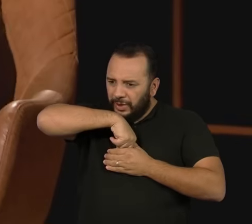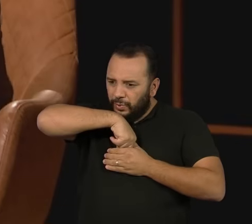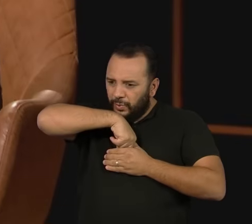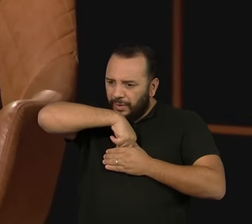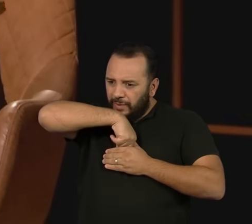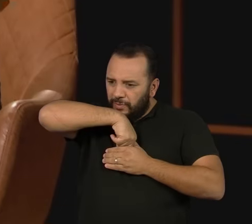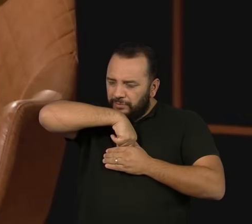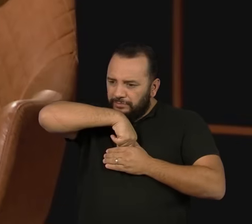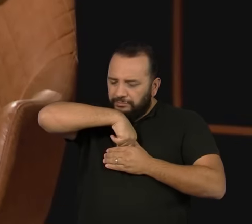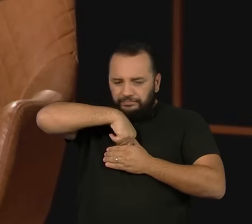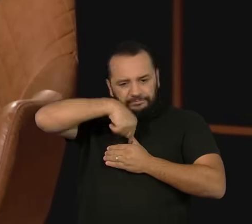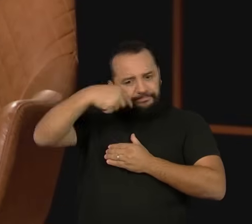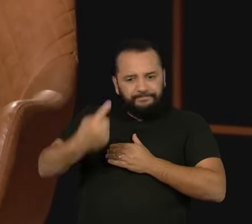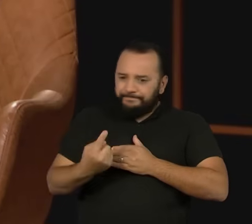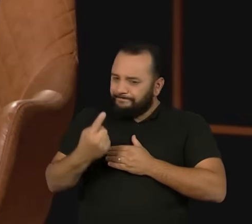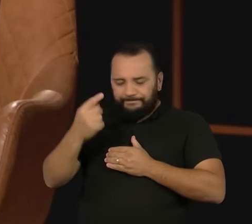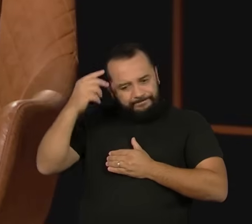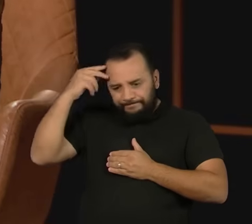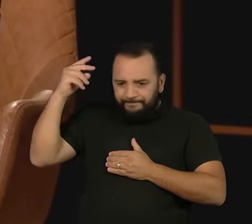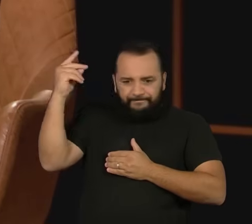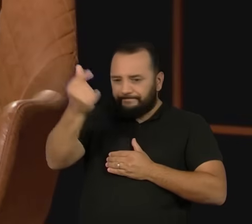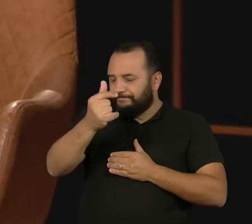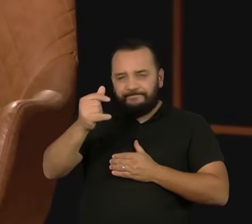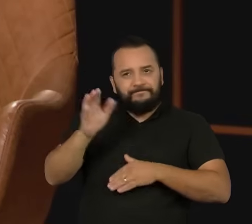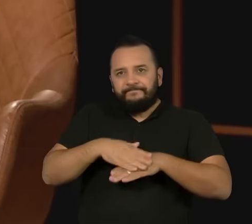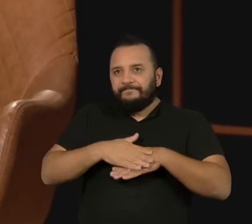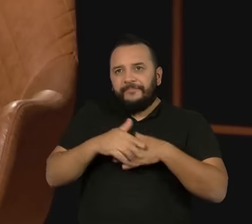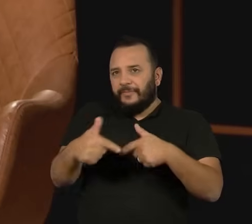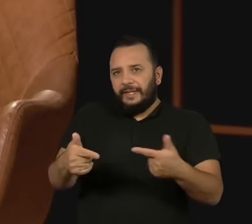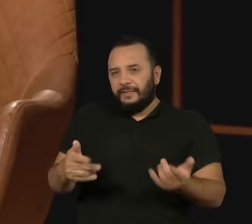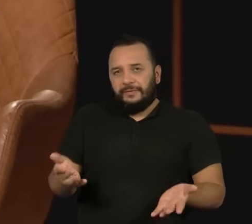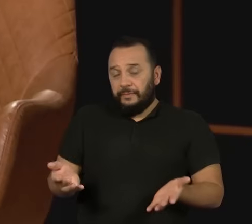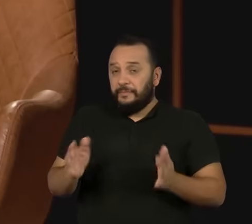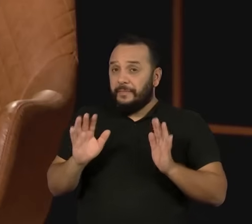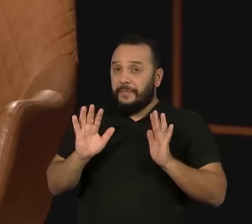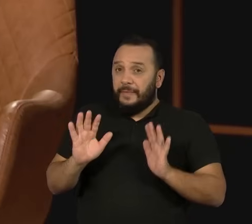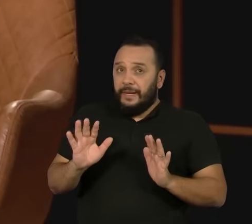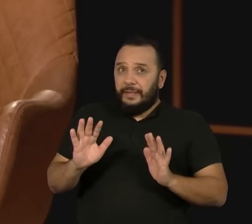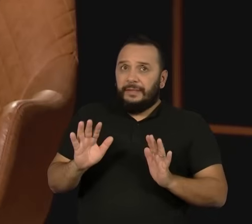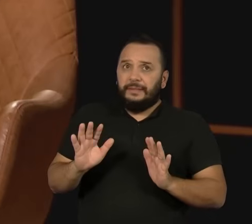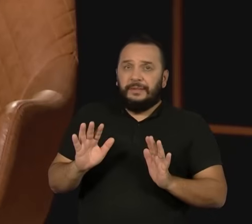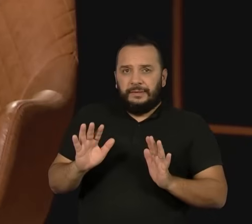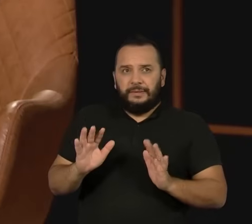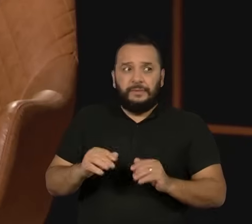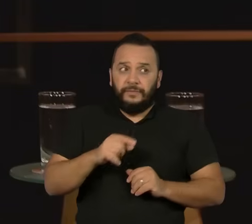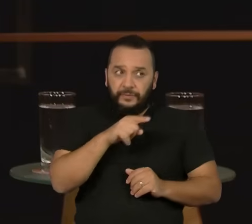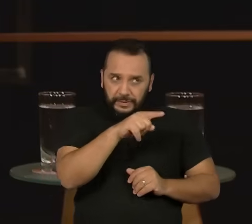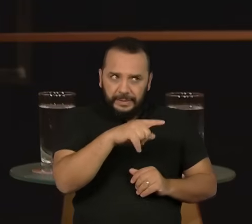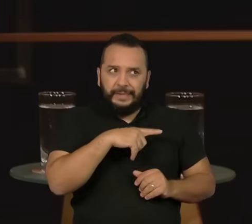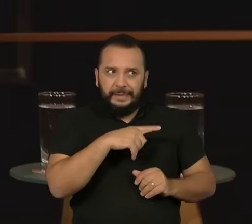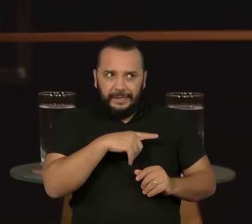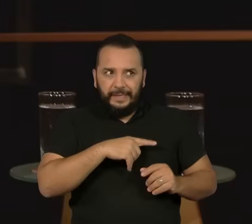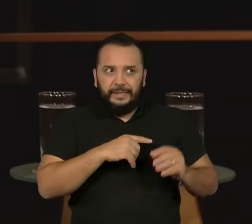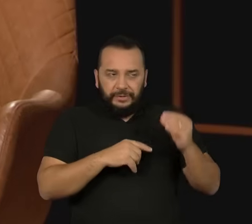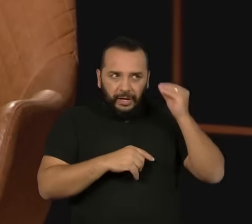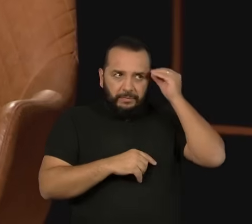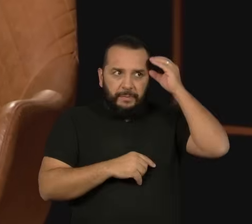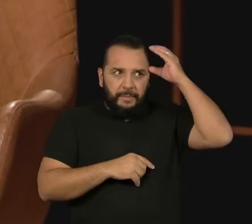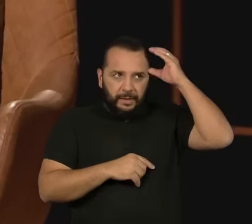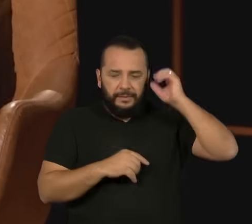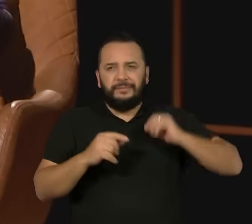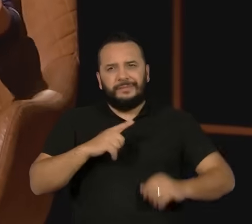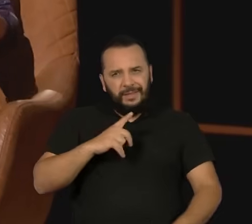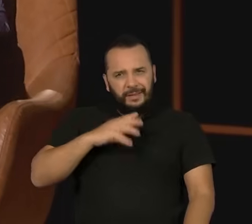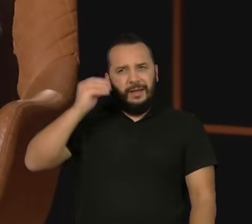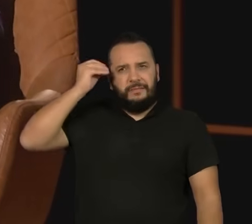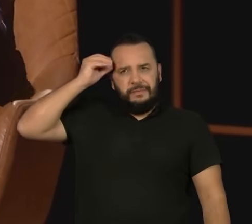é o que me vem, entendeu? É uma coisa mais artística mesmo, mais impalpável. Mas você tem mais ferramentas, né? Muito mais. E aí, de